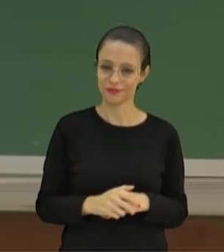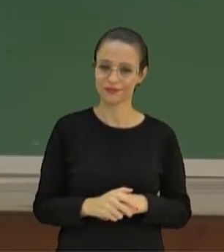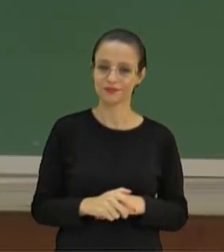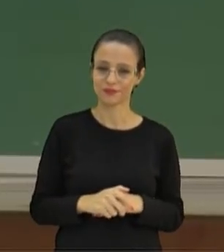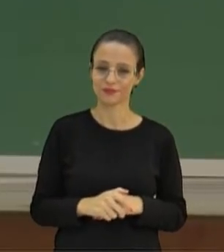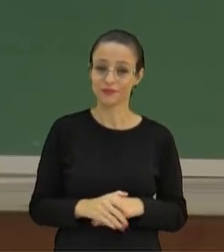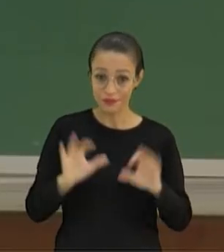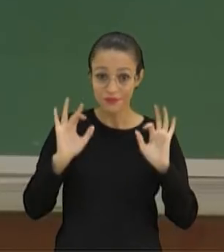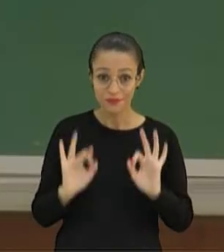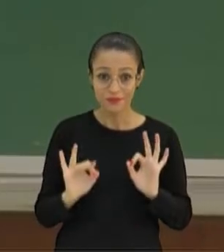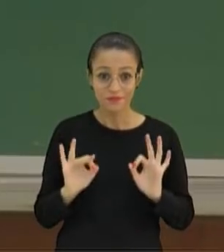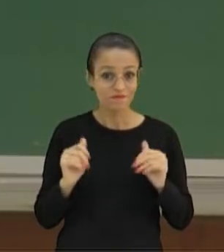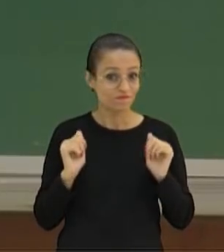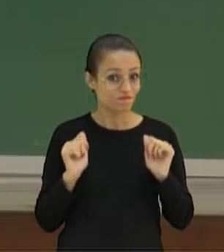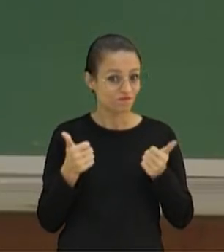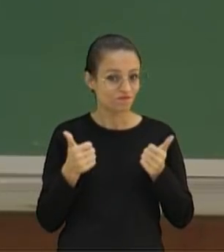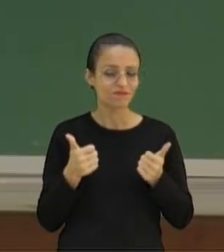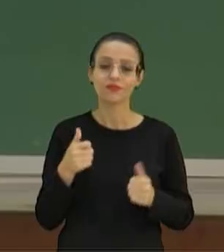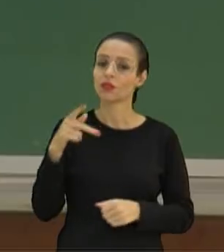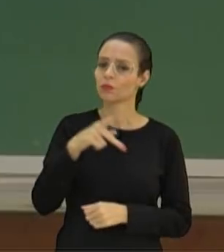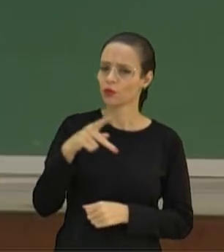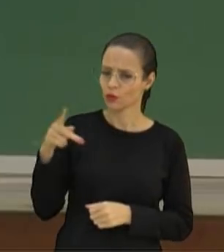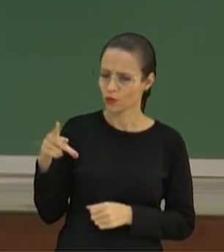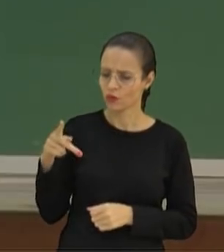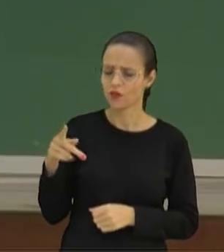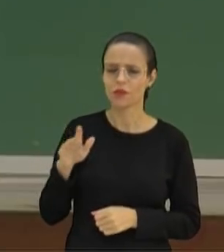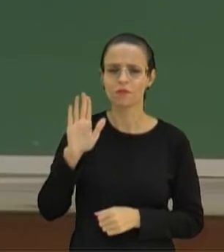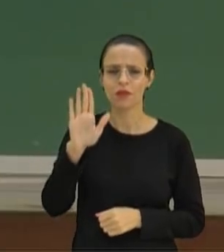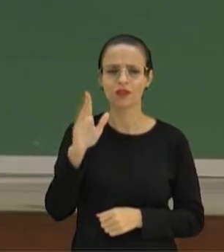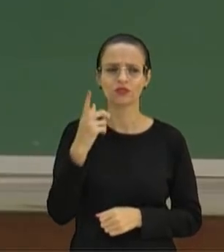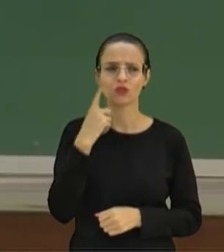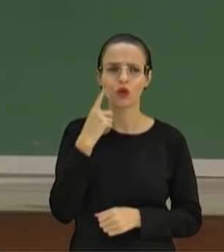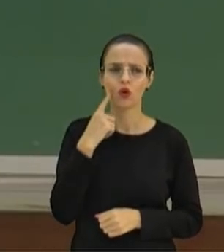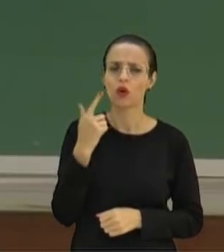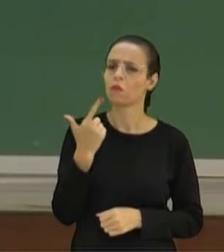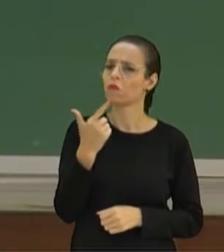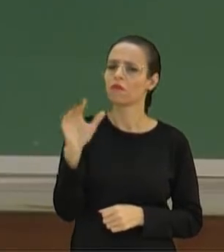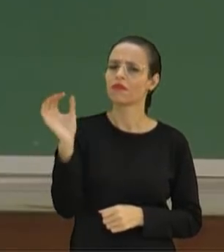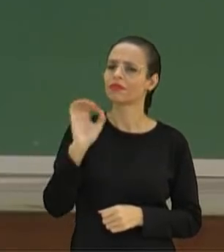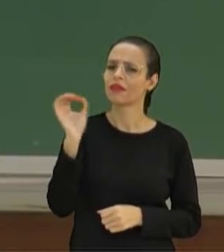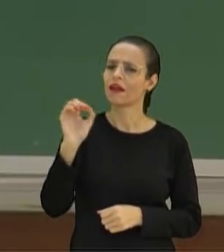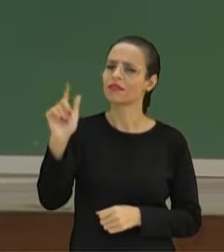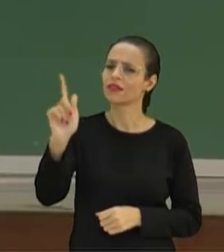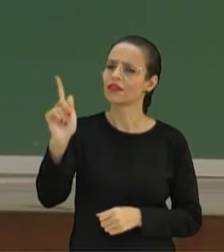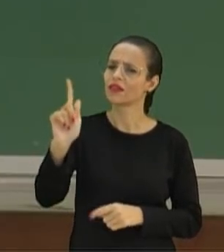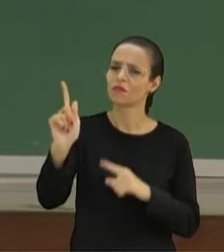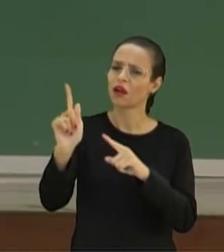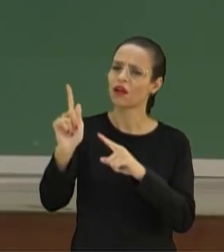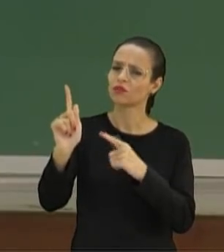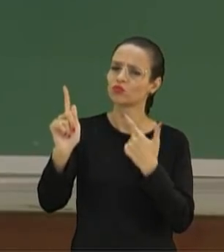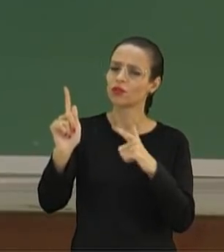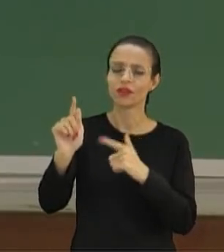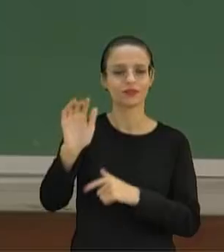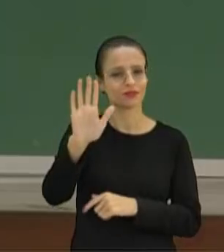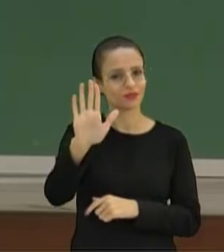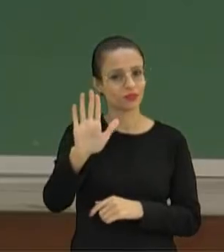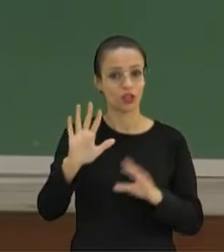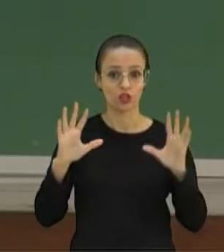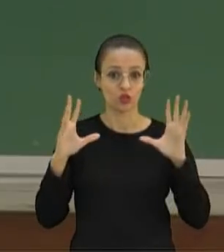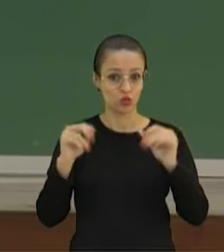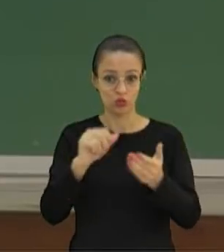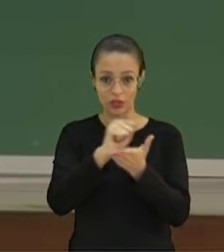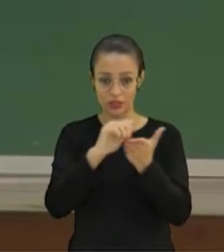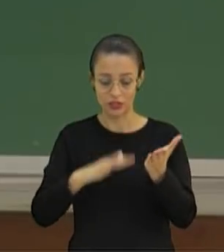tonelada. Acertaram? Prof, mas aqui ó, não teve nada medido em grama. Gente, nem tudo